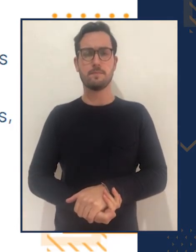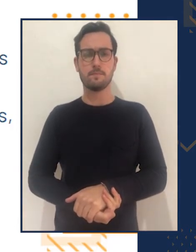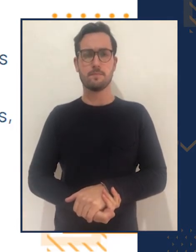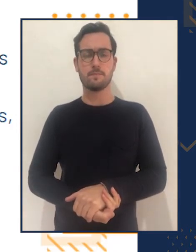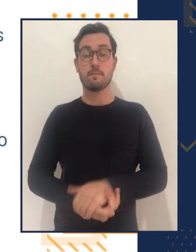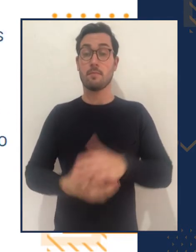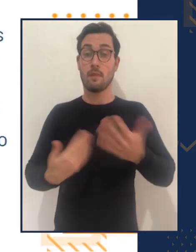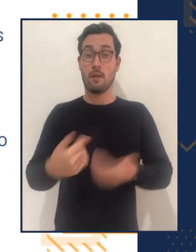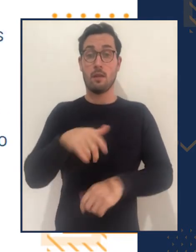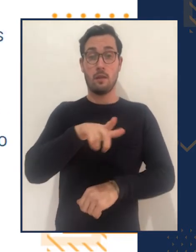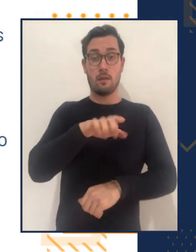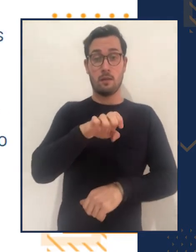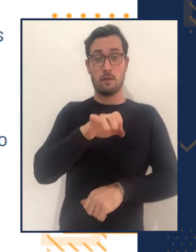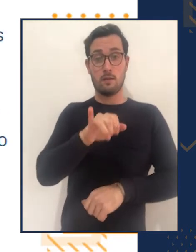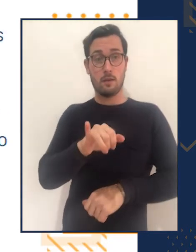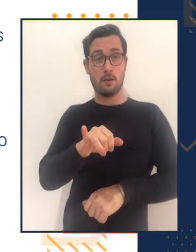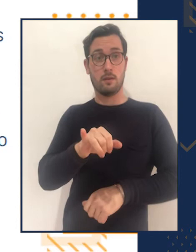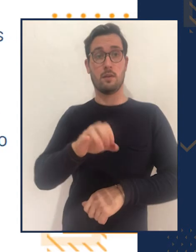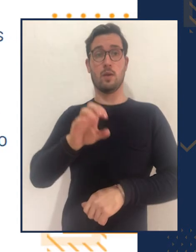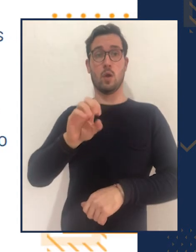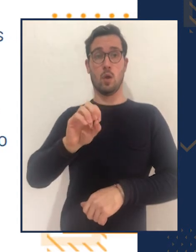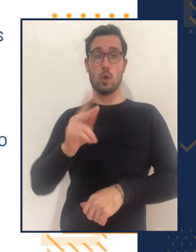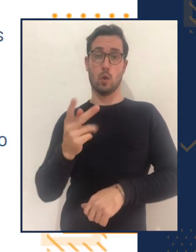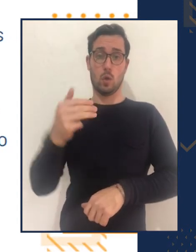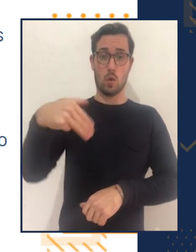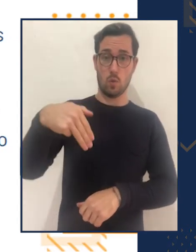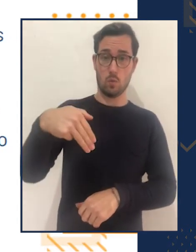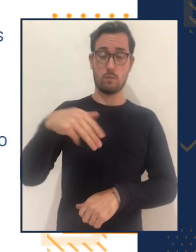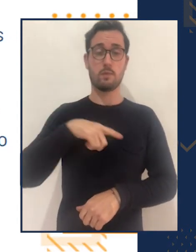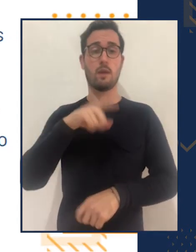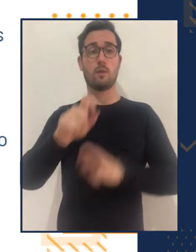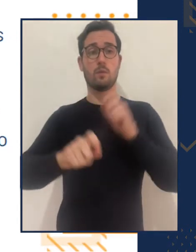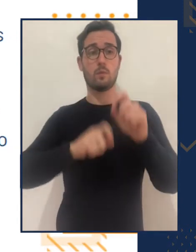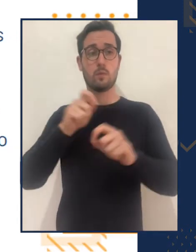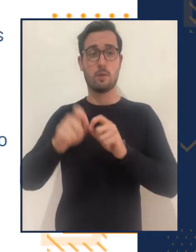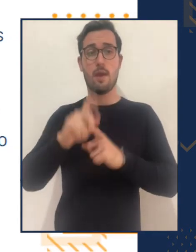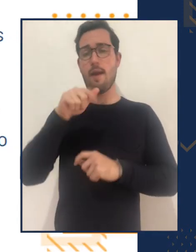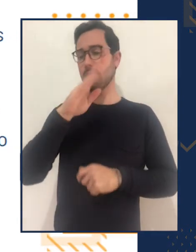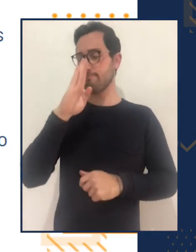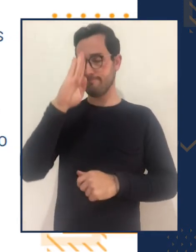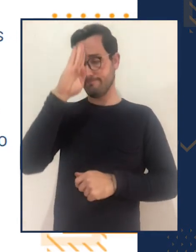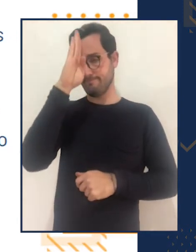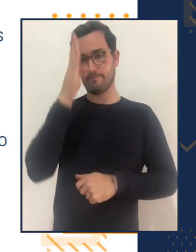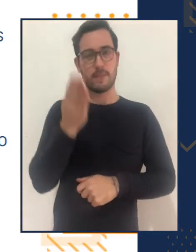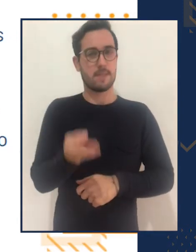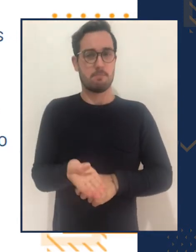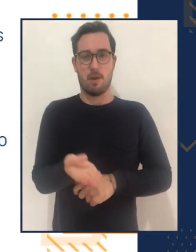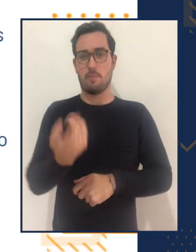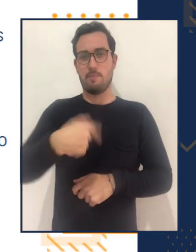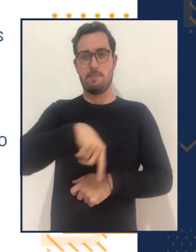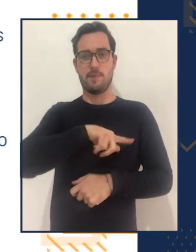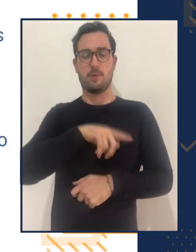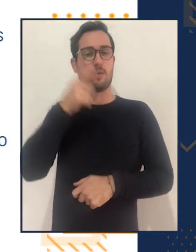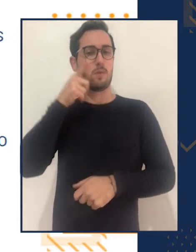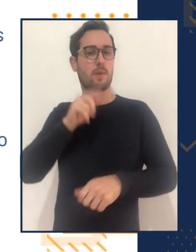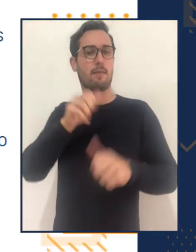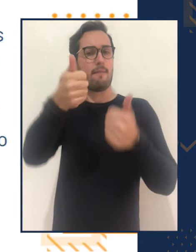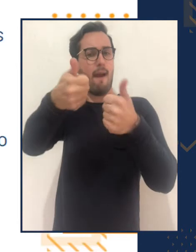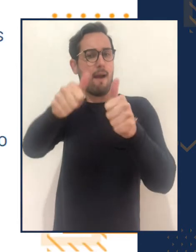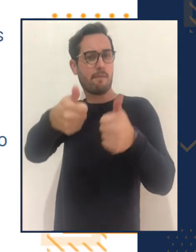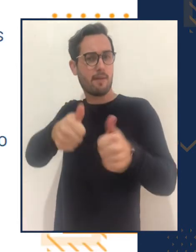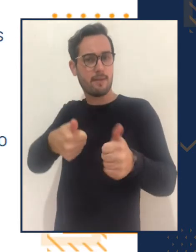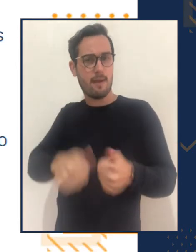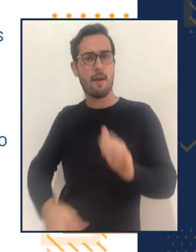outros. As leis de Ohm, elas são fundamentais para a gente